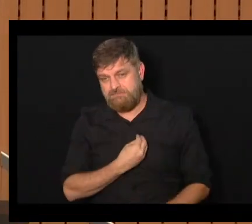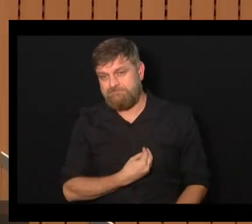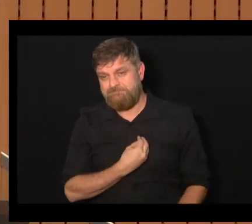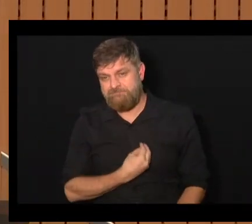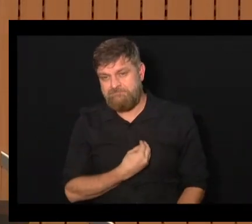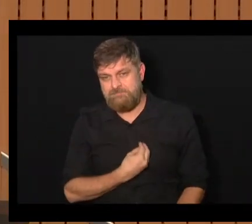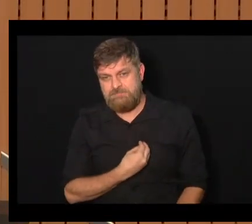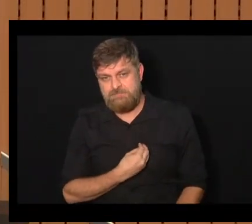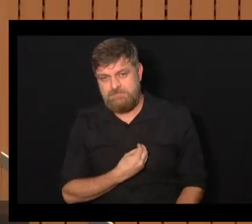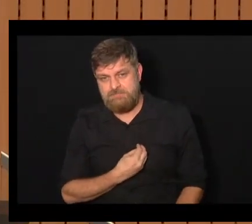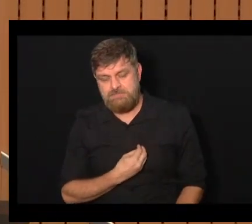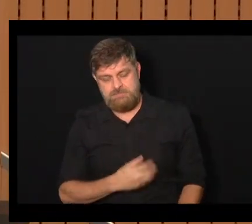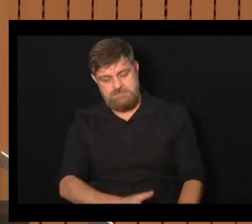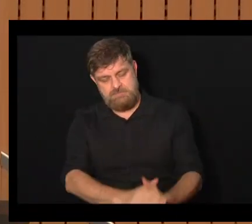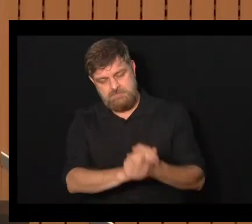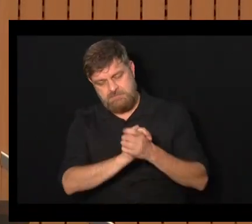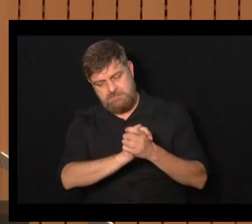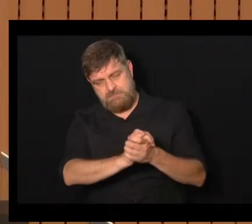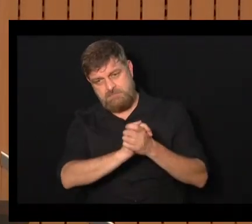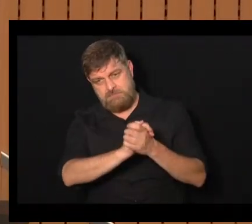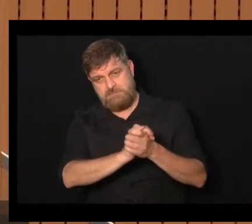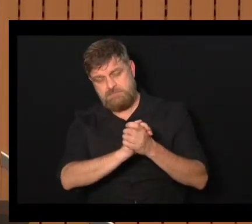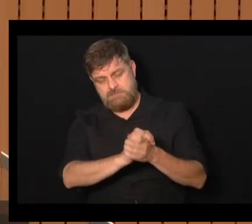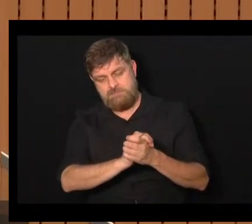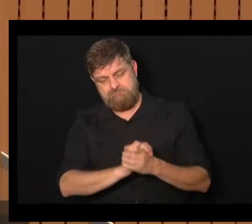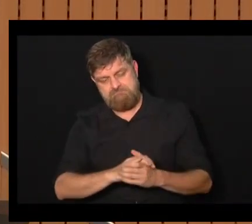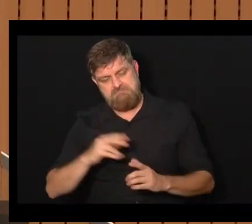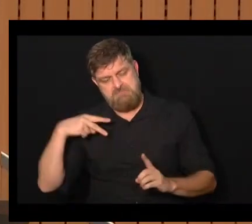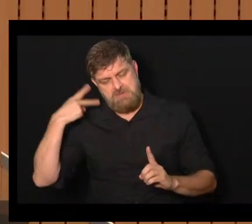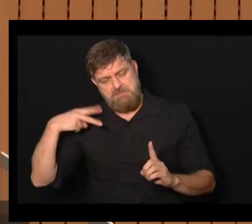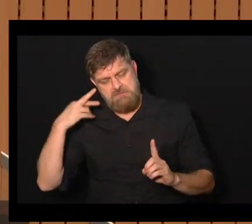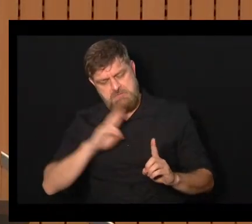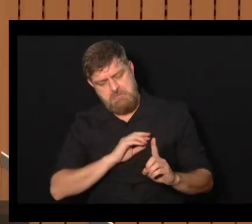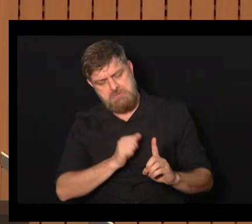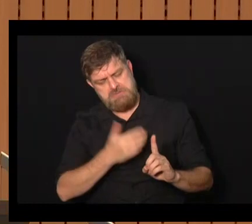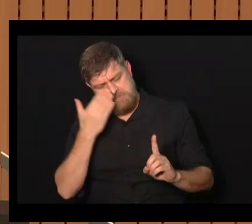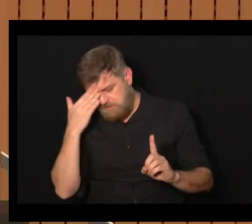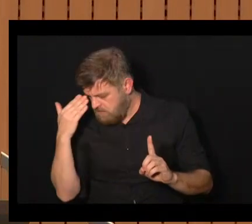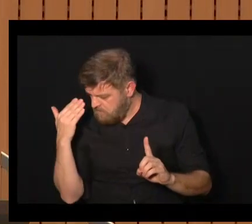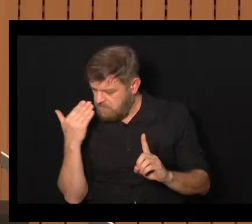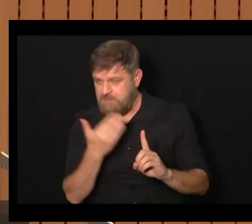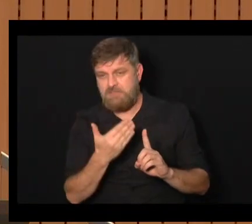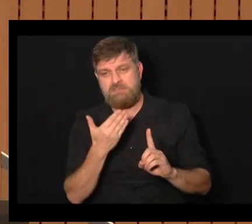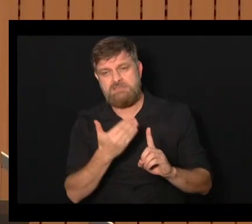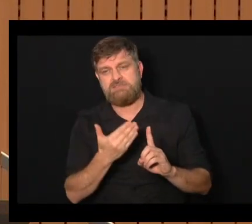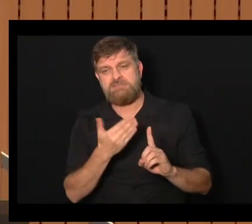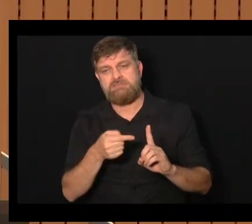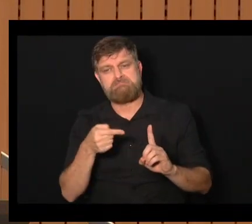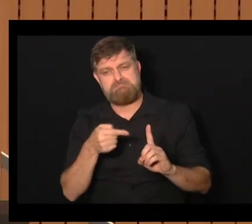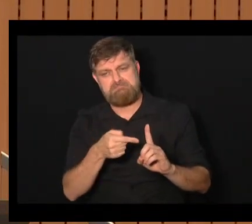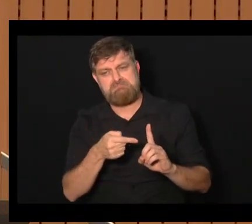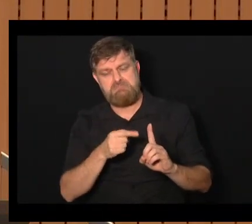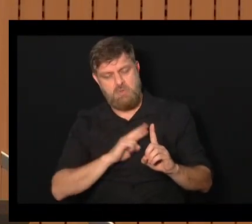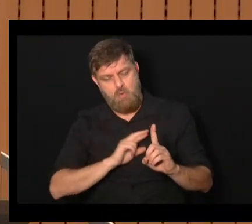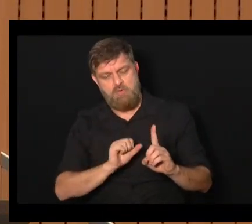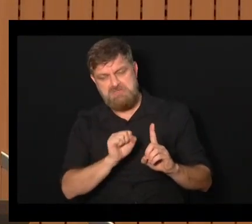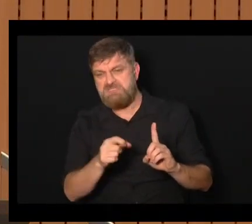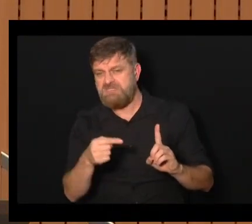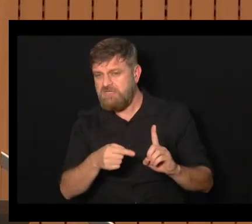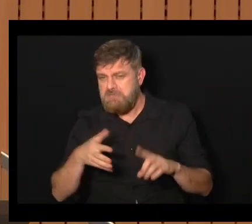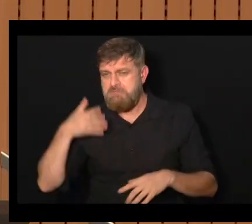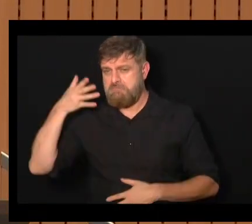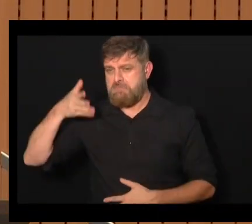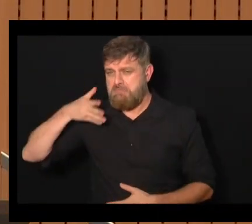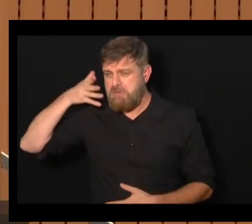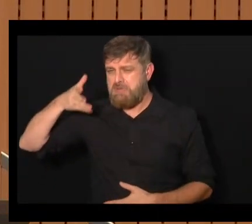E gostaria de parabenizar o vereador e agradecer também o vereador Luiz Carlos Rossini pelo proferimento